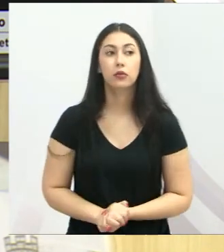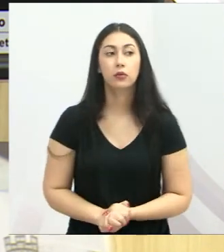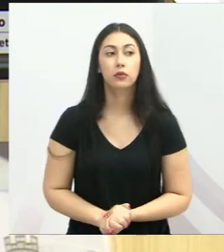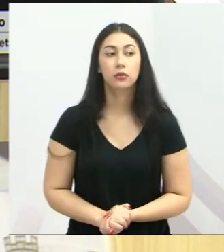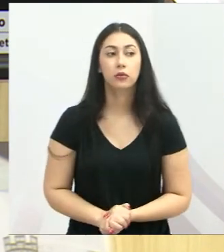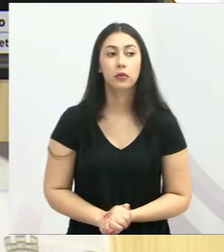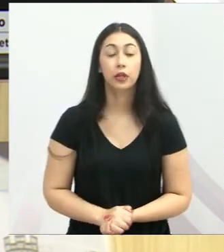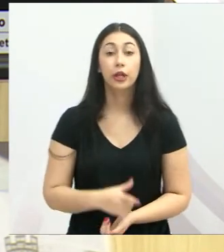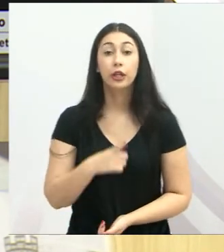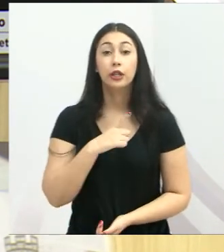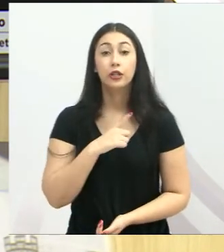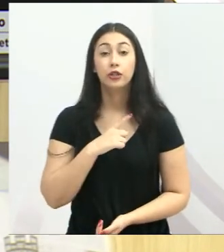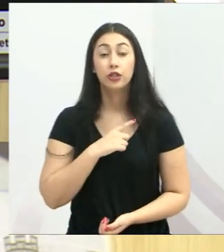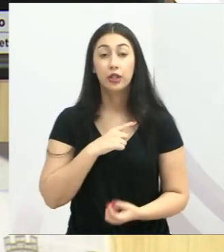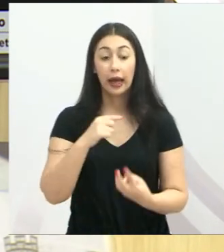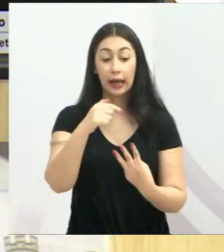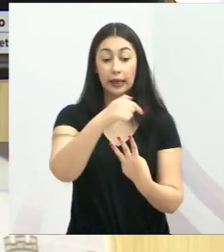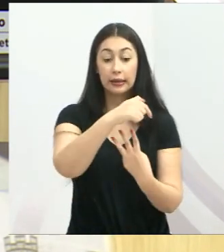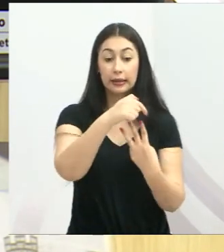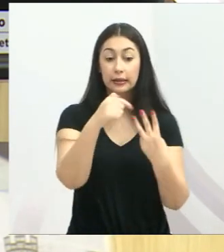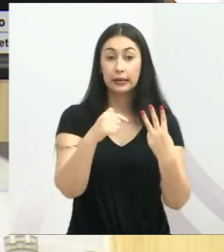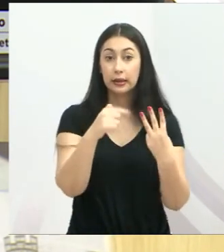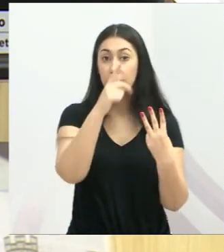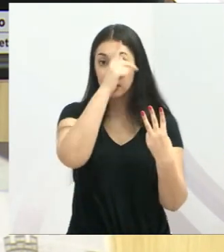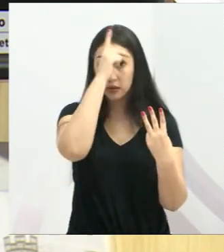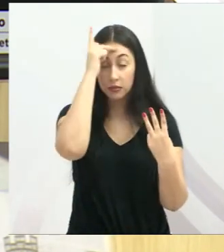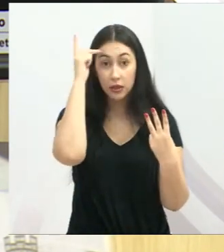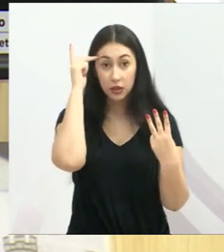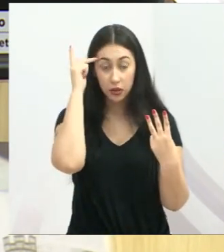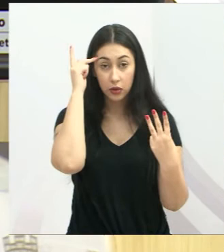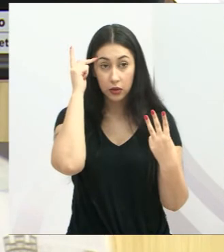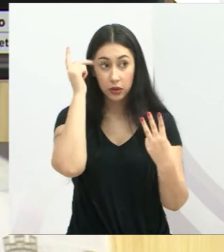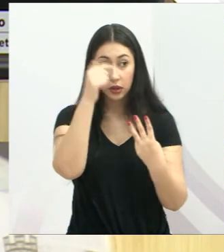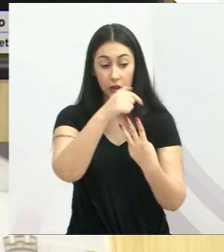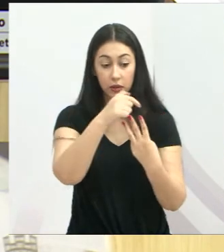tinham 3 pessoas que foi